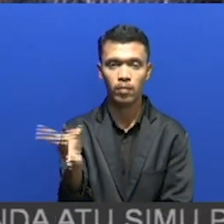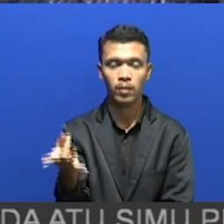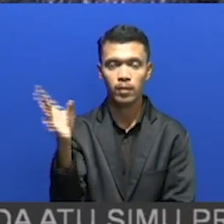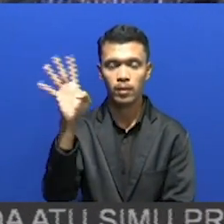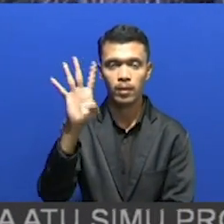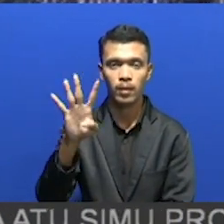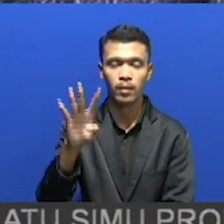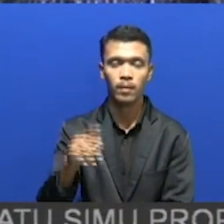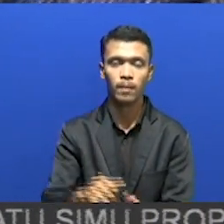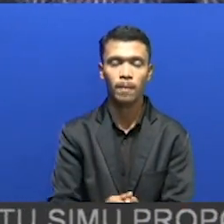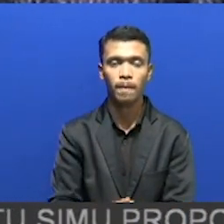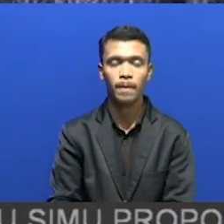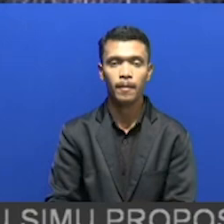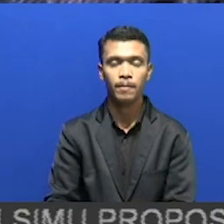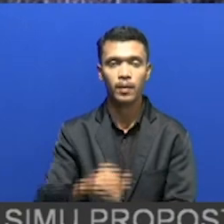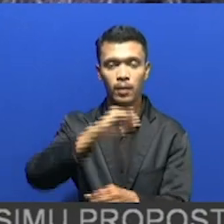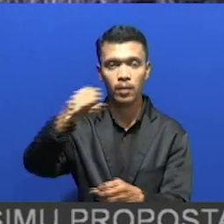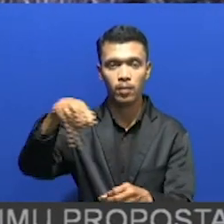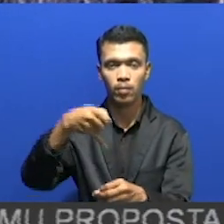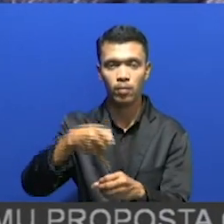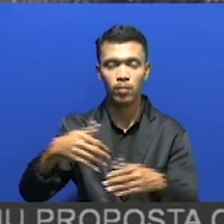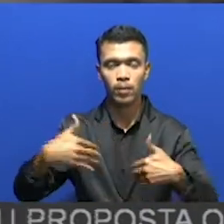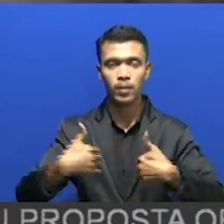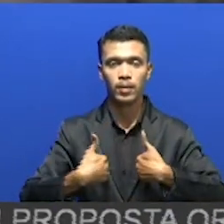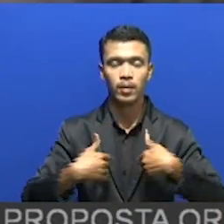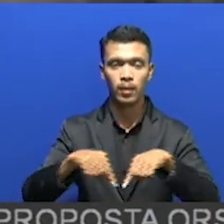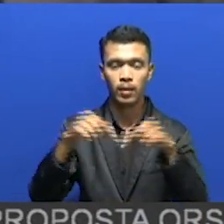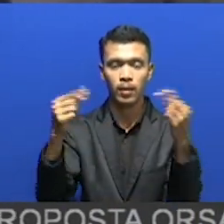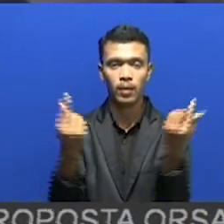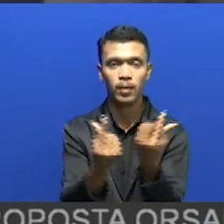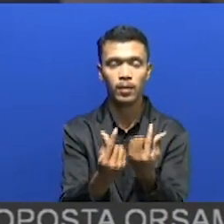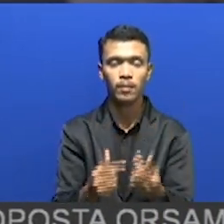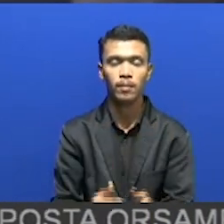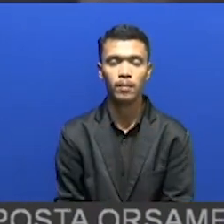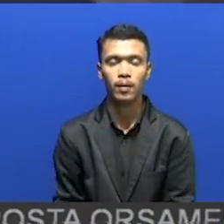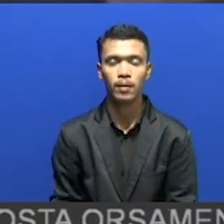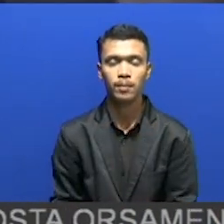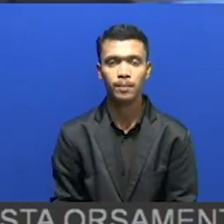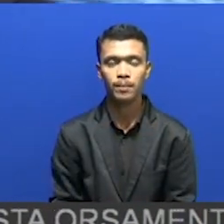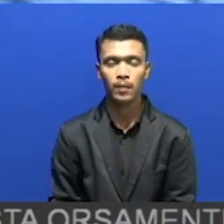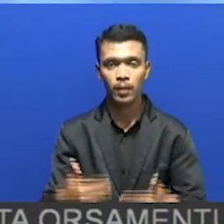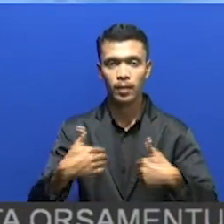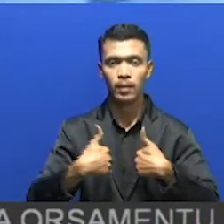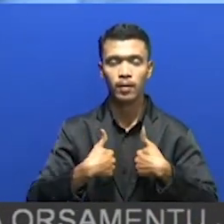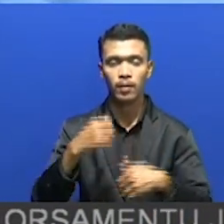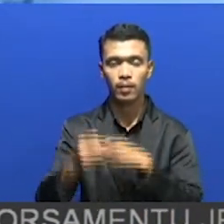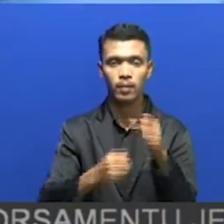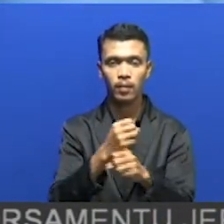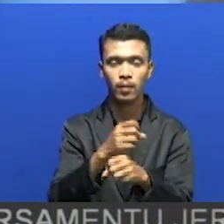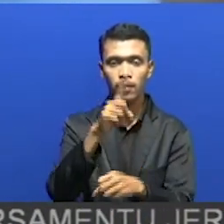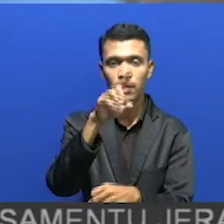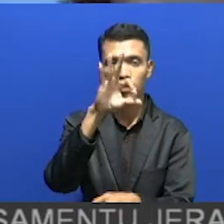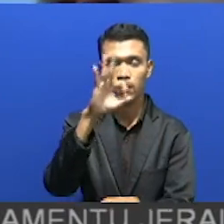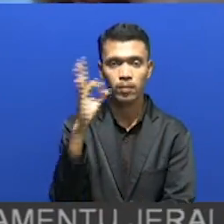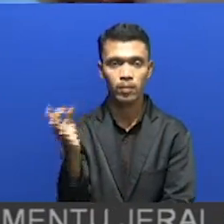resinhat. Saudoso mos envolve ia caixa resistência malang lafateri. Ia tina rihuida tusia